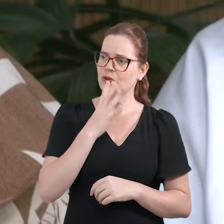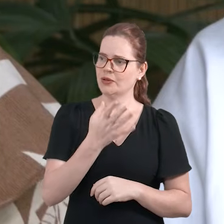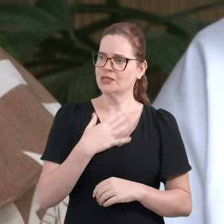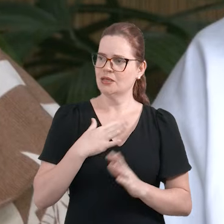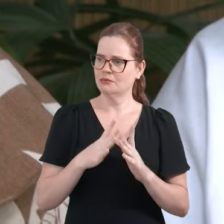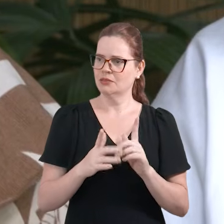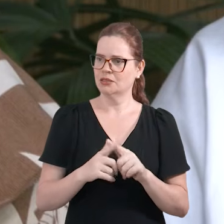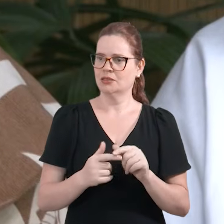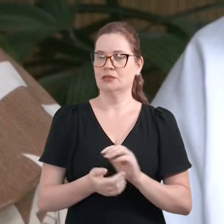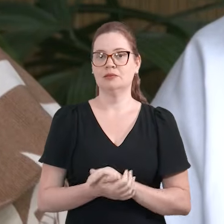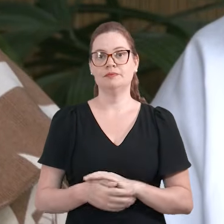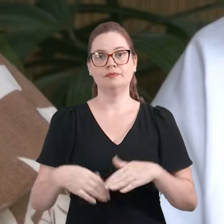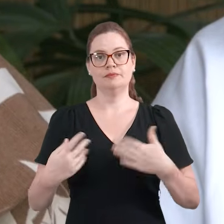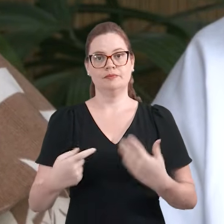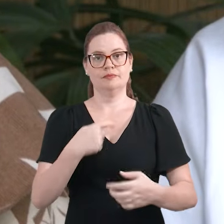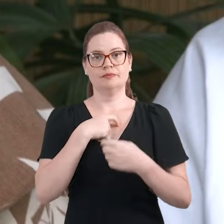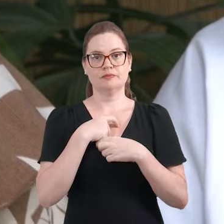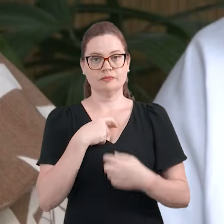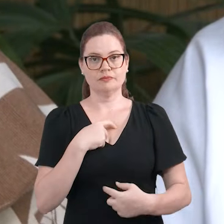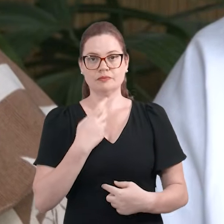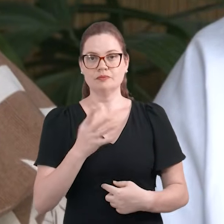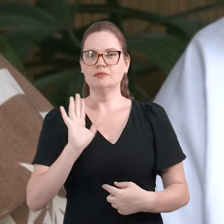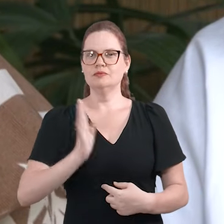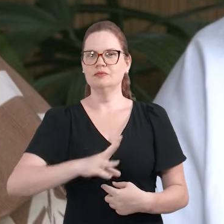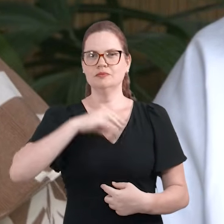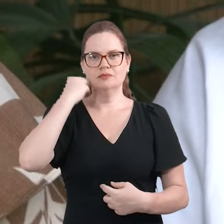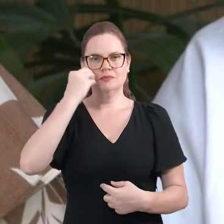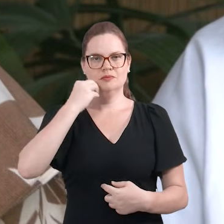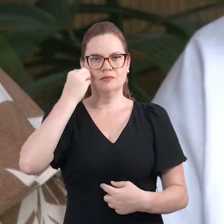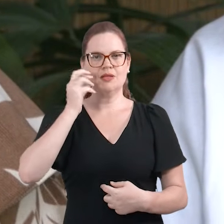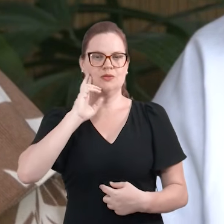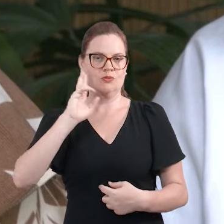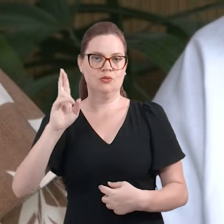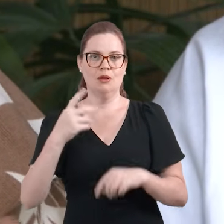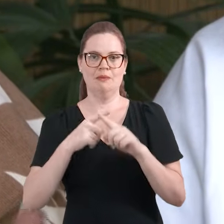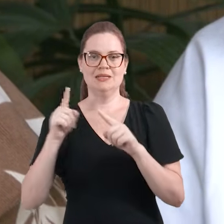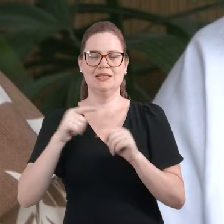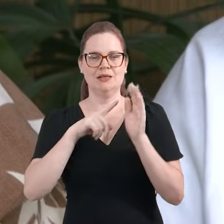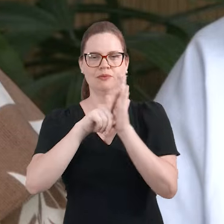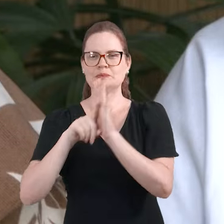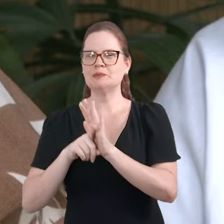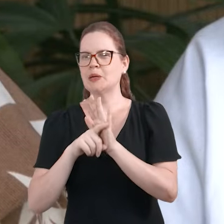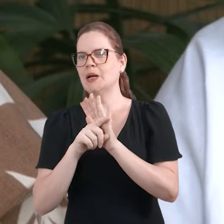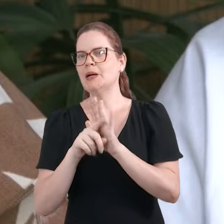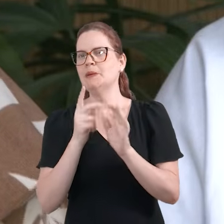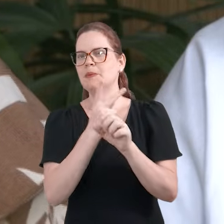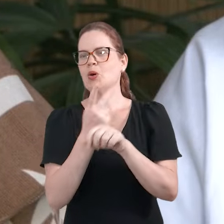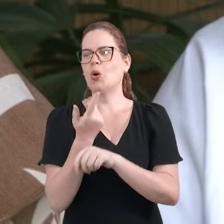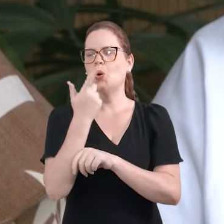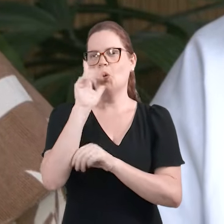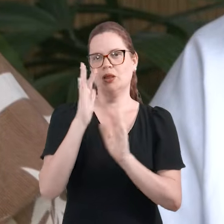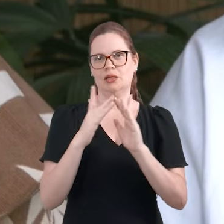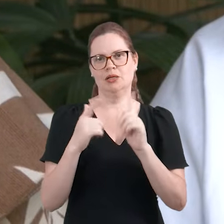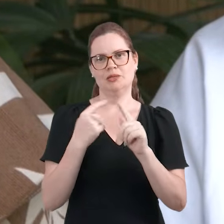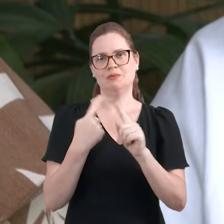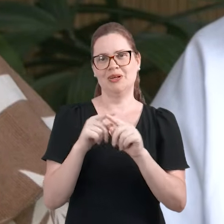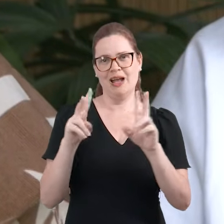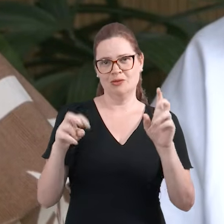E esse obreiro, ele já tinha um encontro com o Senhor, só que ele estava pesquisando uma outra igreja, porque não estava gostando